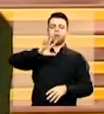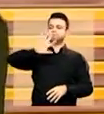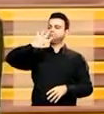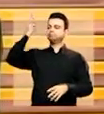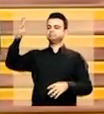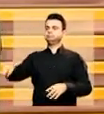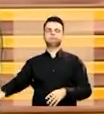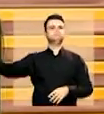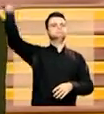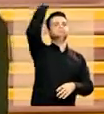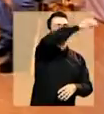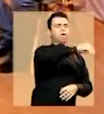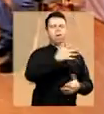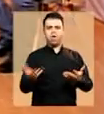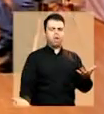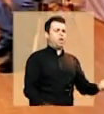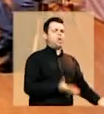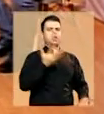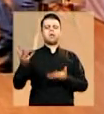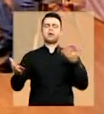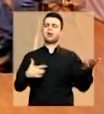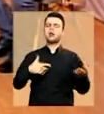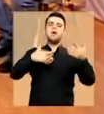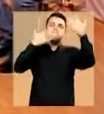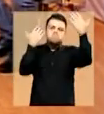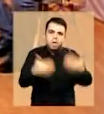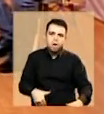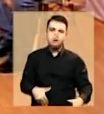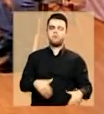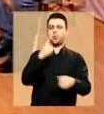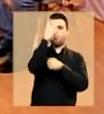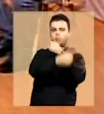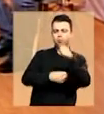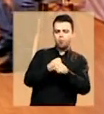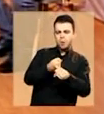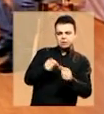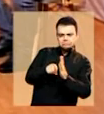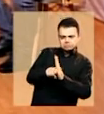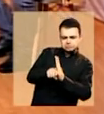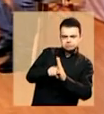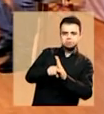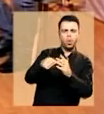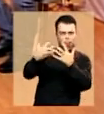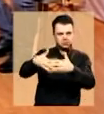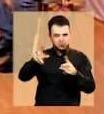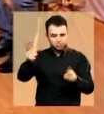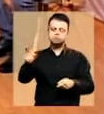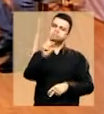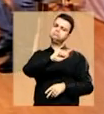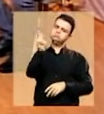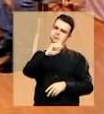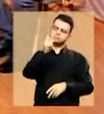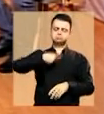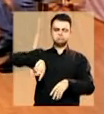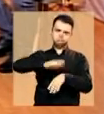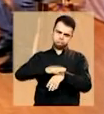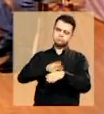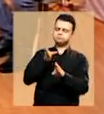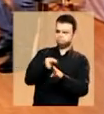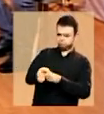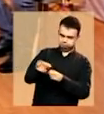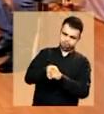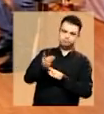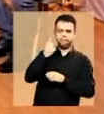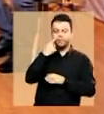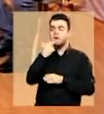os As testes, provas. né, provas Isso. por um ano, não. No nosso caso, a gente realmente é uma orientação, é um nivelamento para saber como é que ele